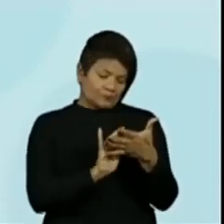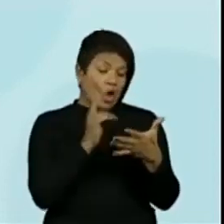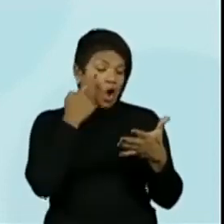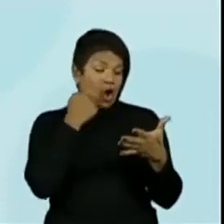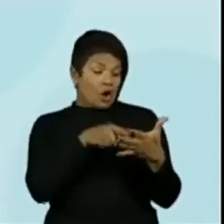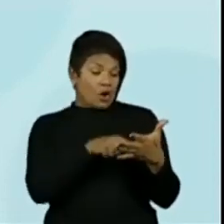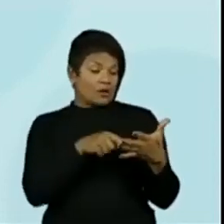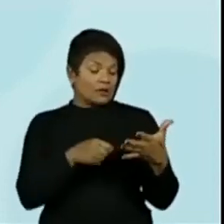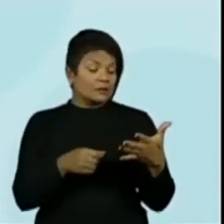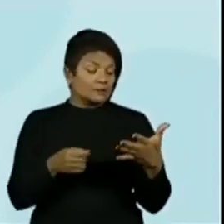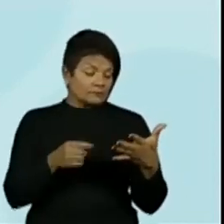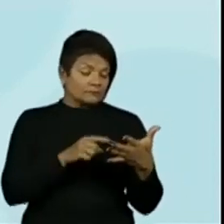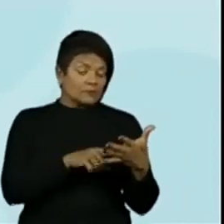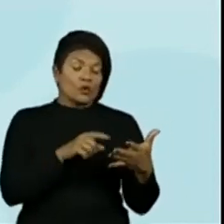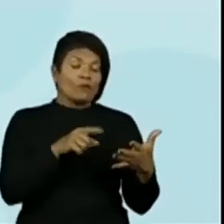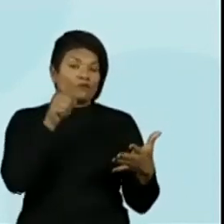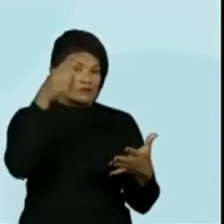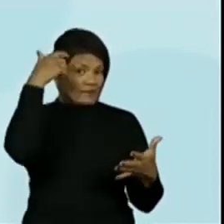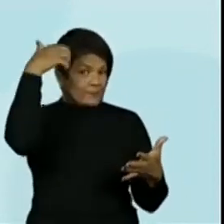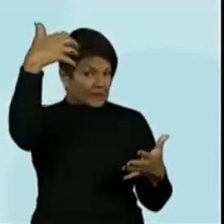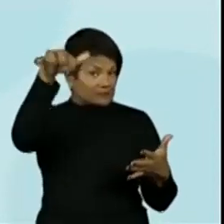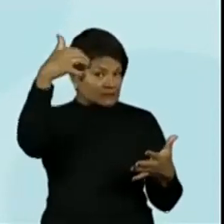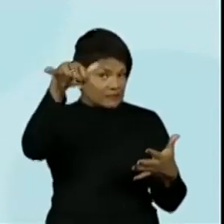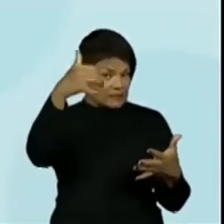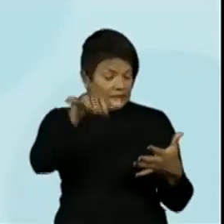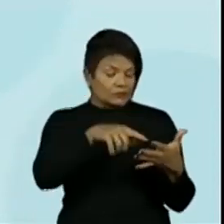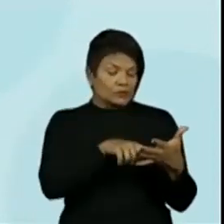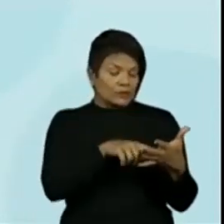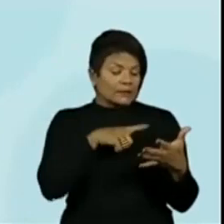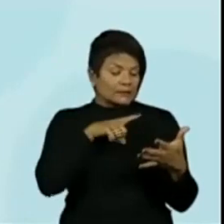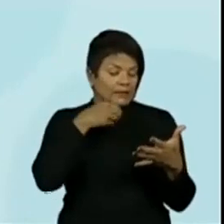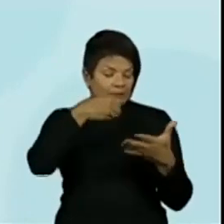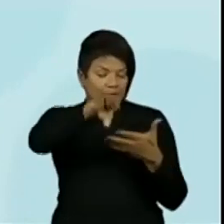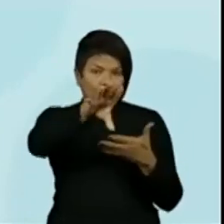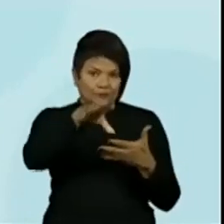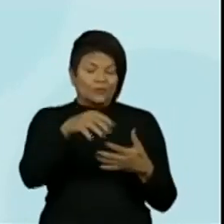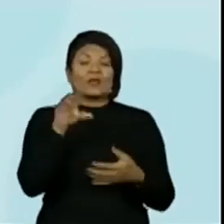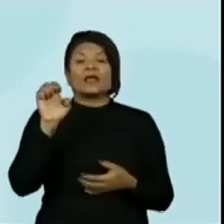Olha só, enquanto vocês vão pensando aqui, tem